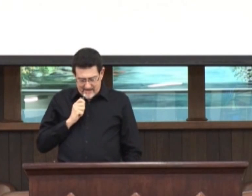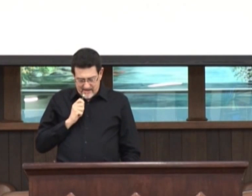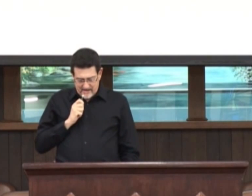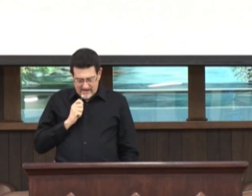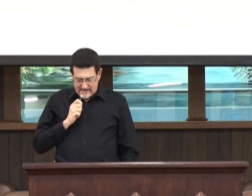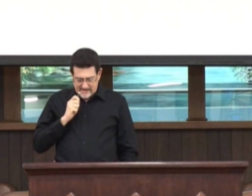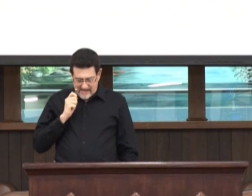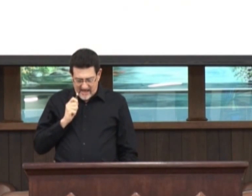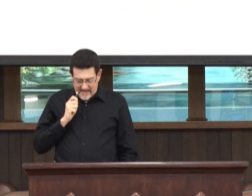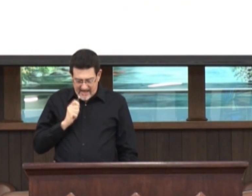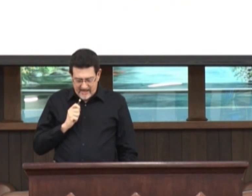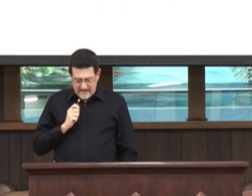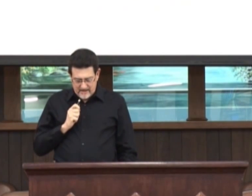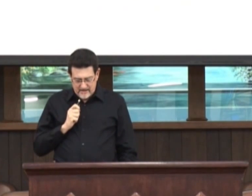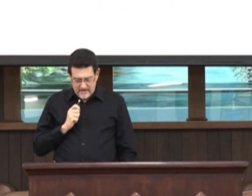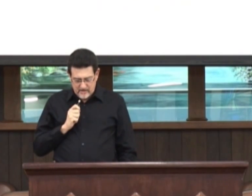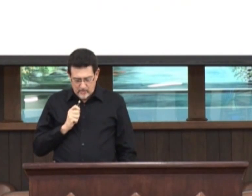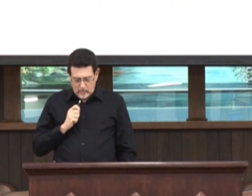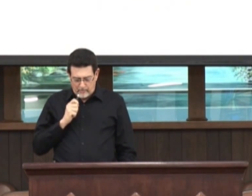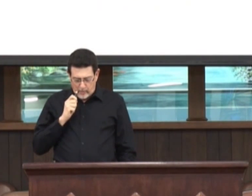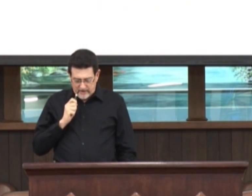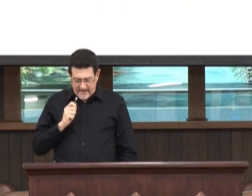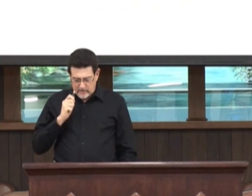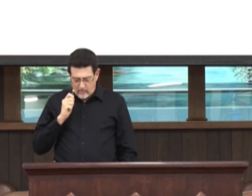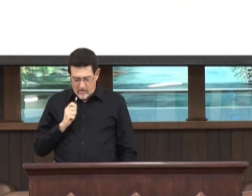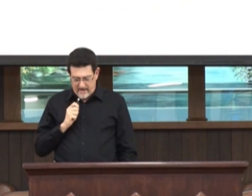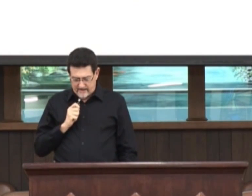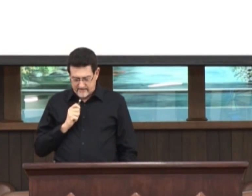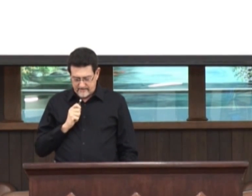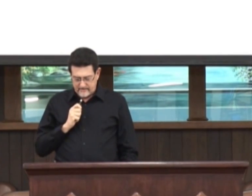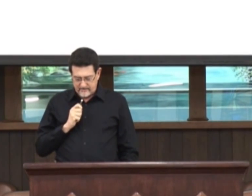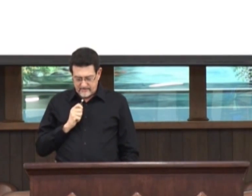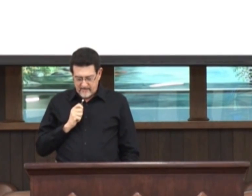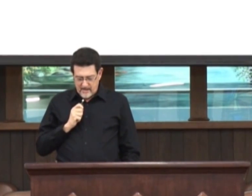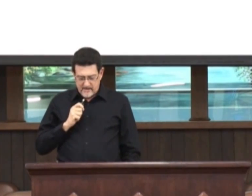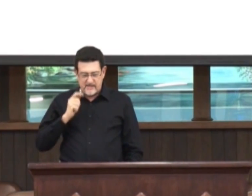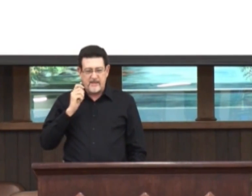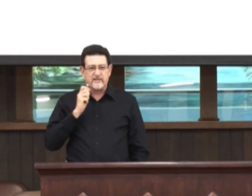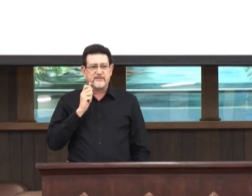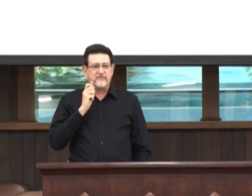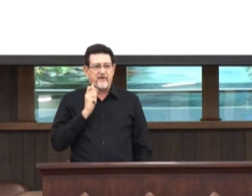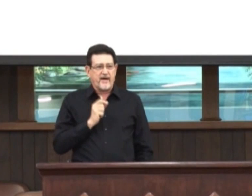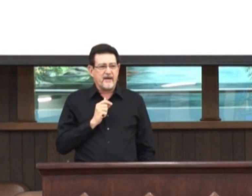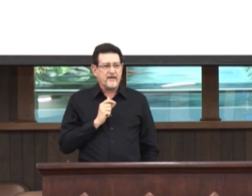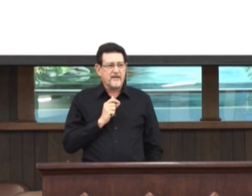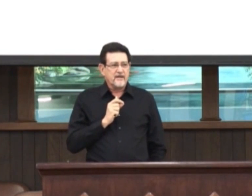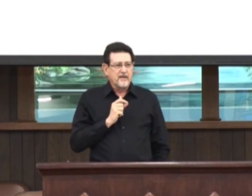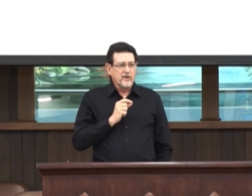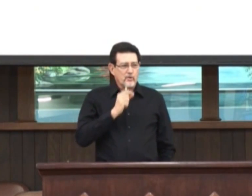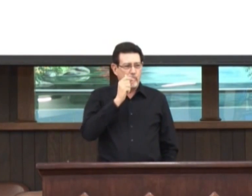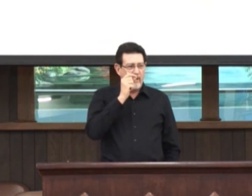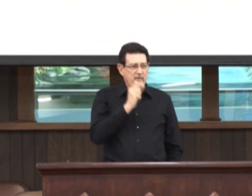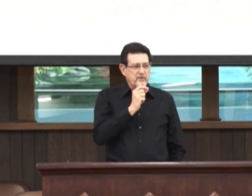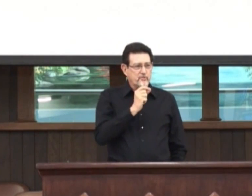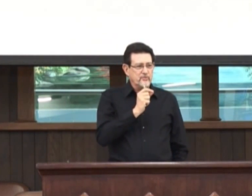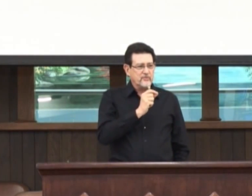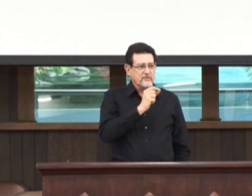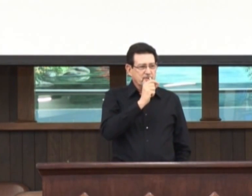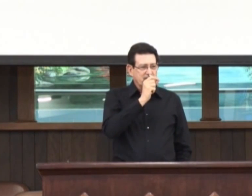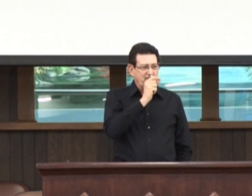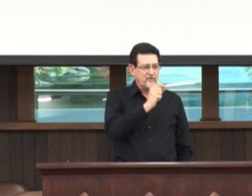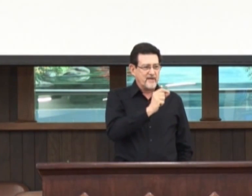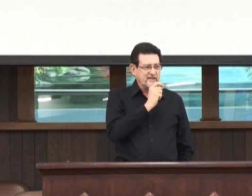Nada está além do poder do homem, se ele estiver no